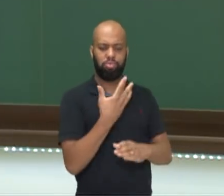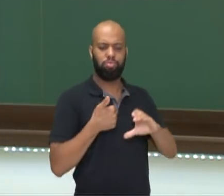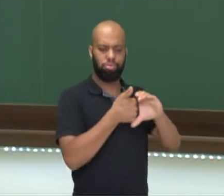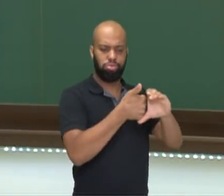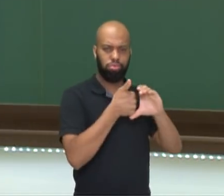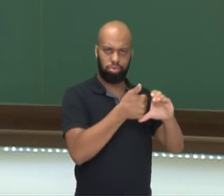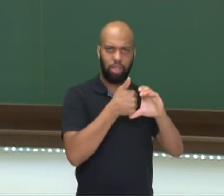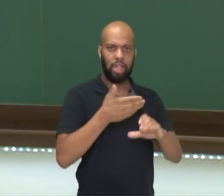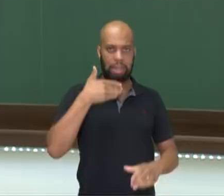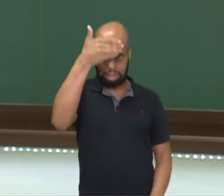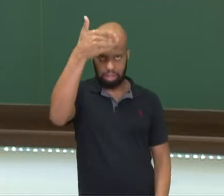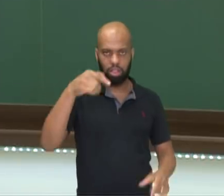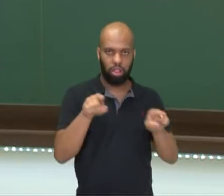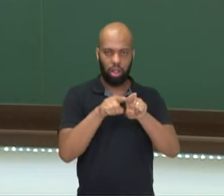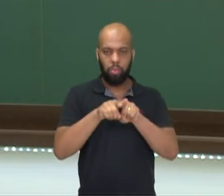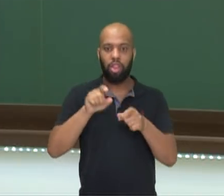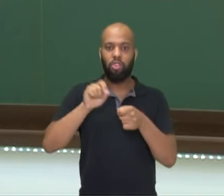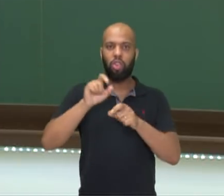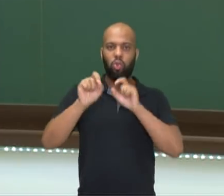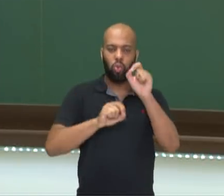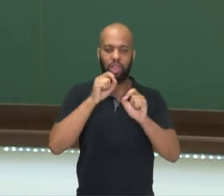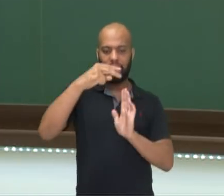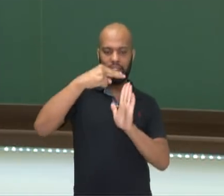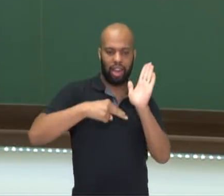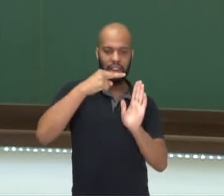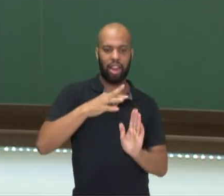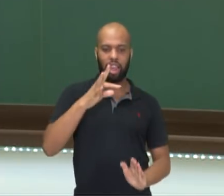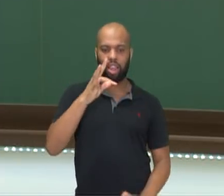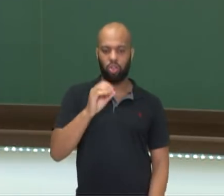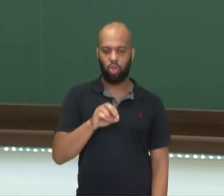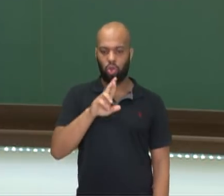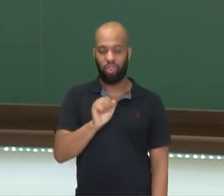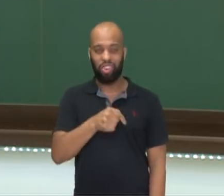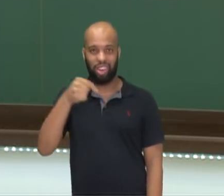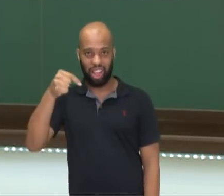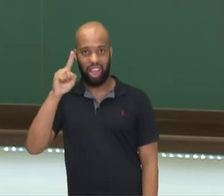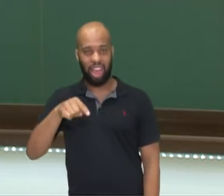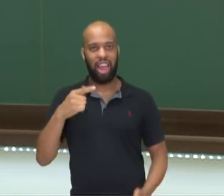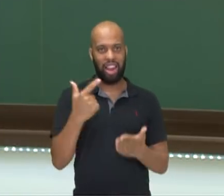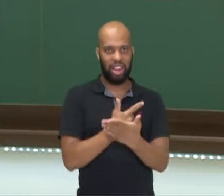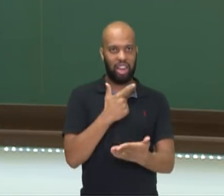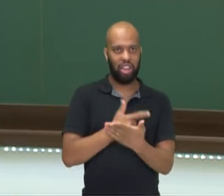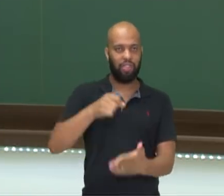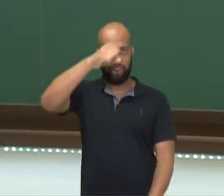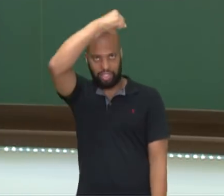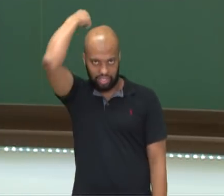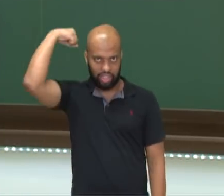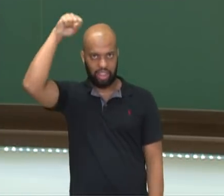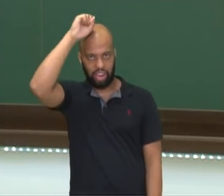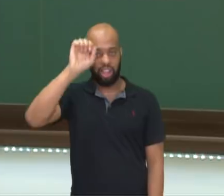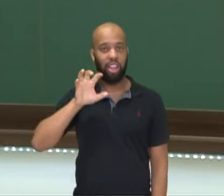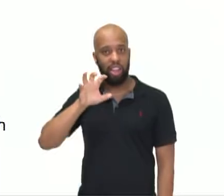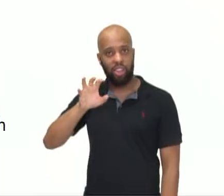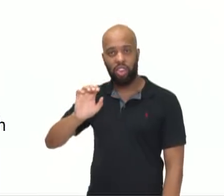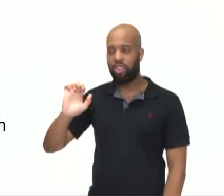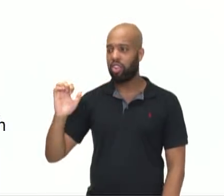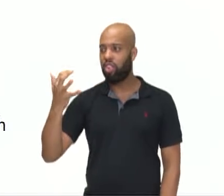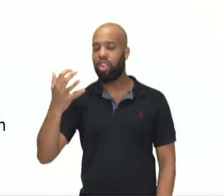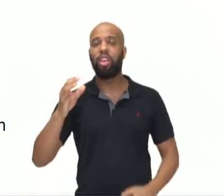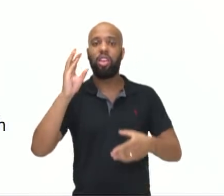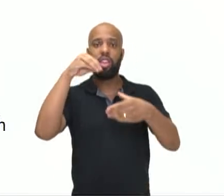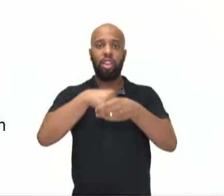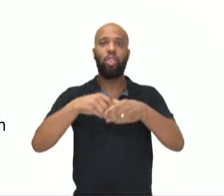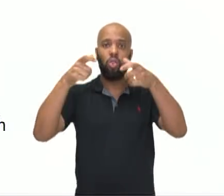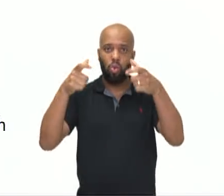e islamismo, fazem a leitura do Torá, que é o livro sagrado. O ritual ocorre numa